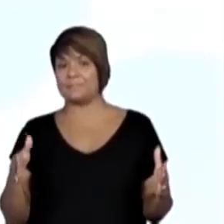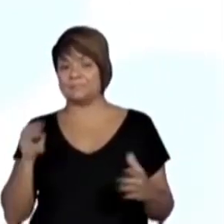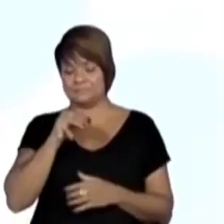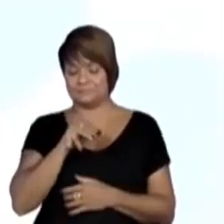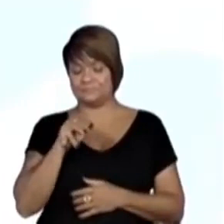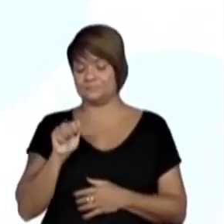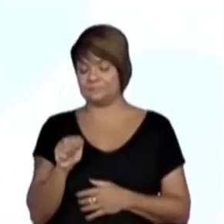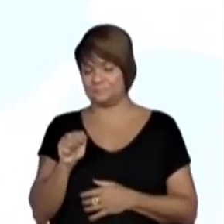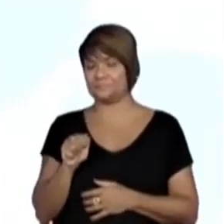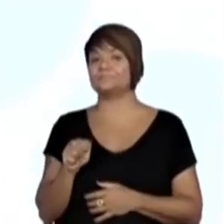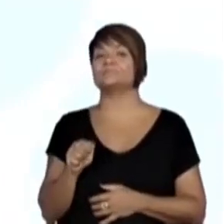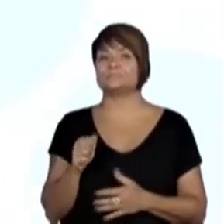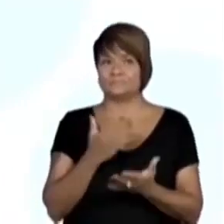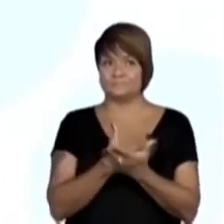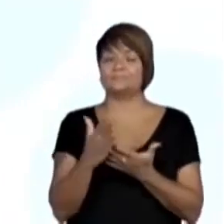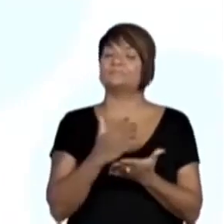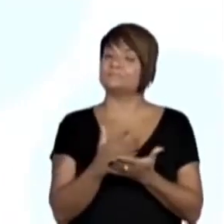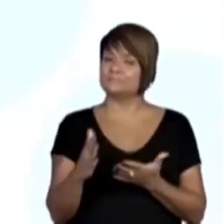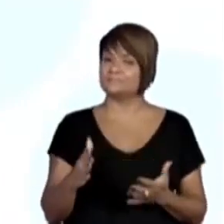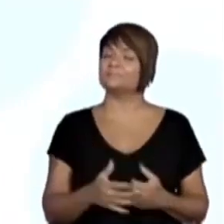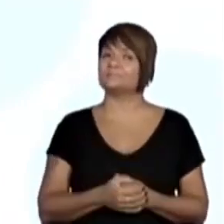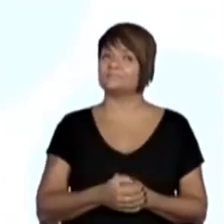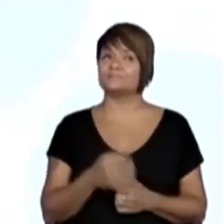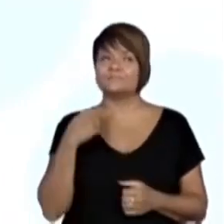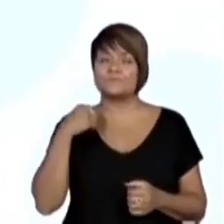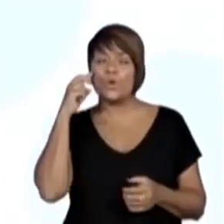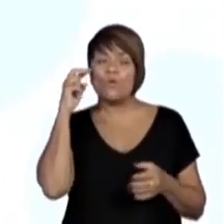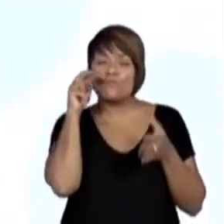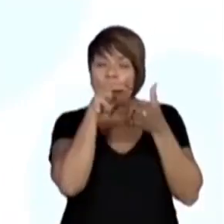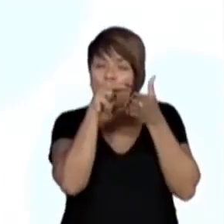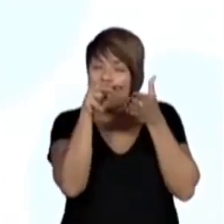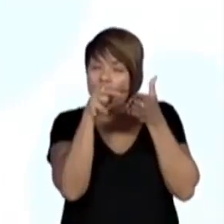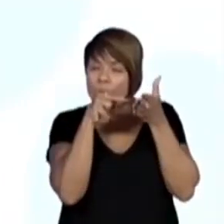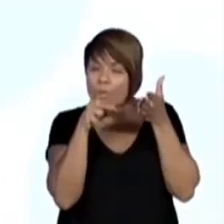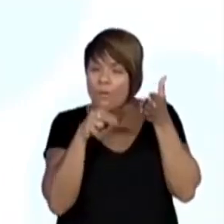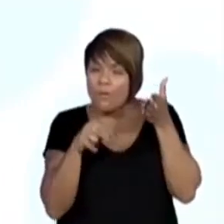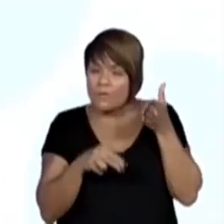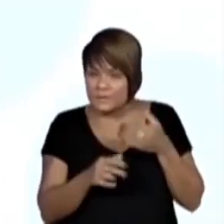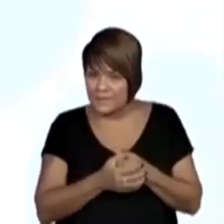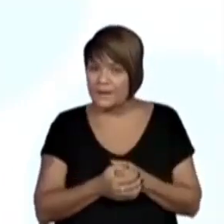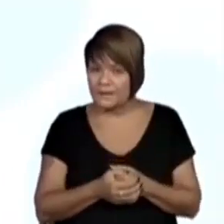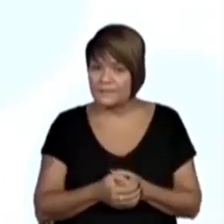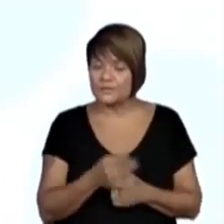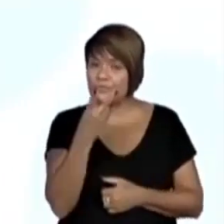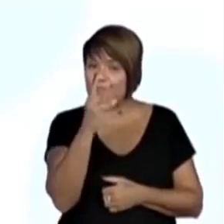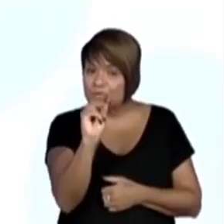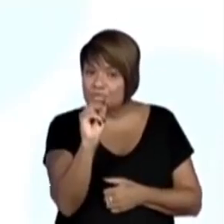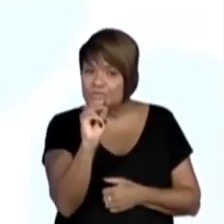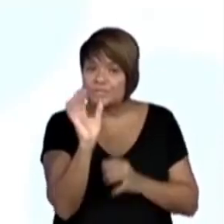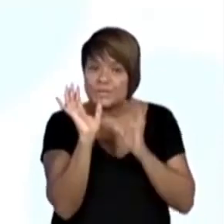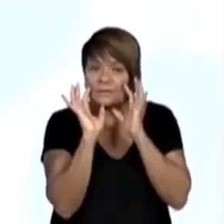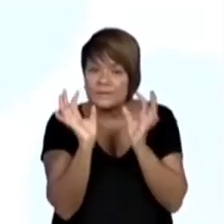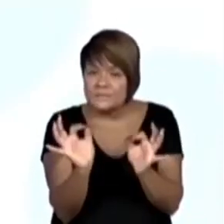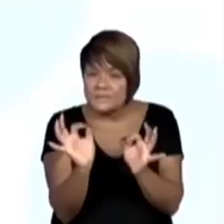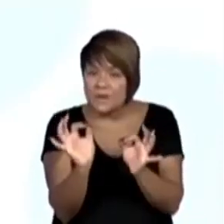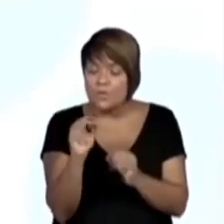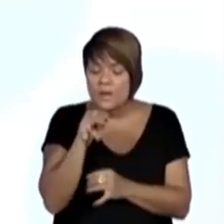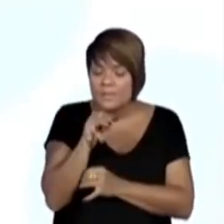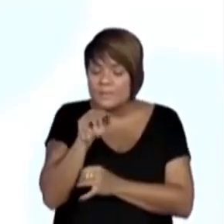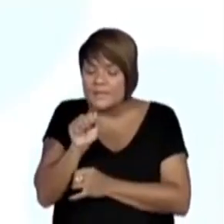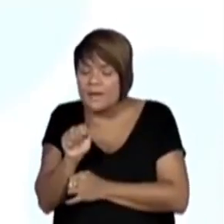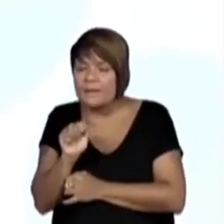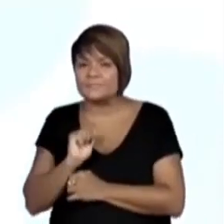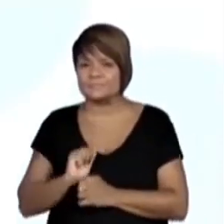MA. Exatamente. Olha só, então eu vou olhar atentamente nessa linha que eu achei o 20 e localizar